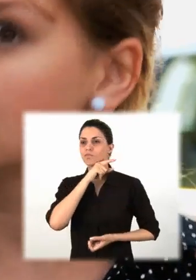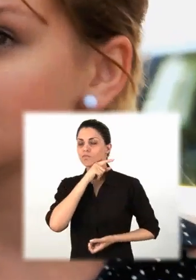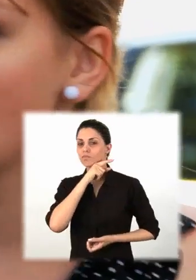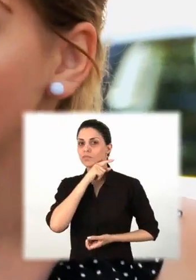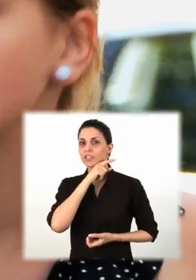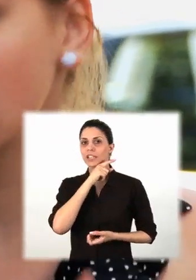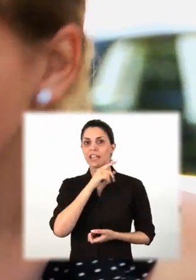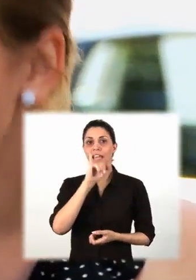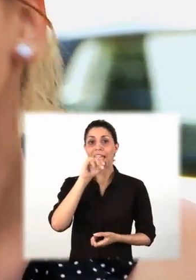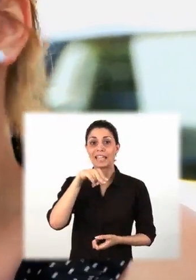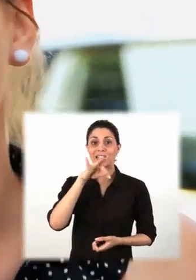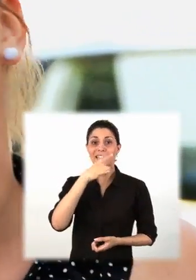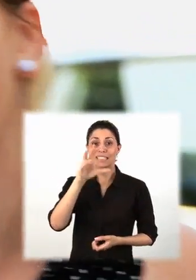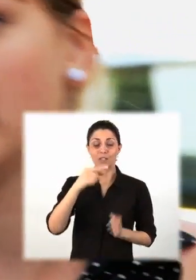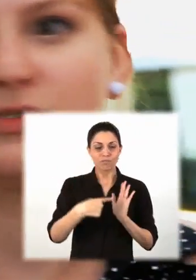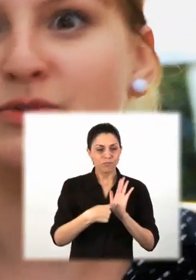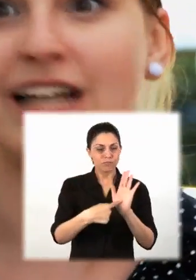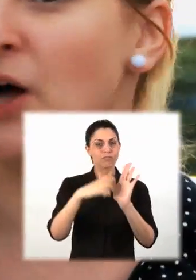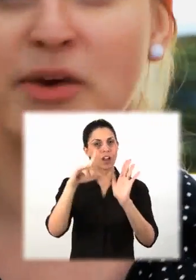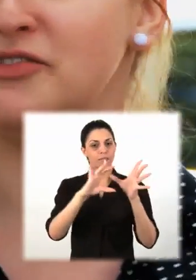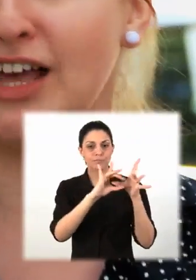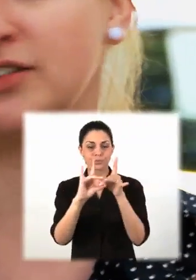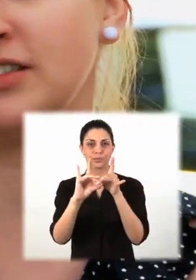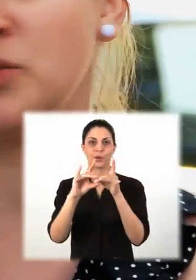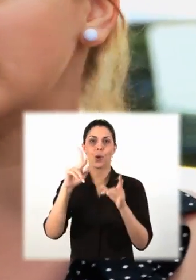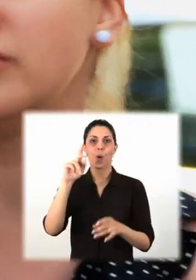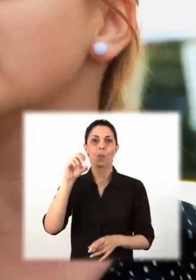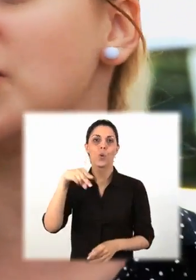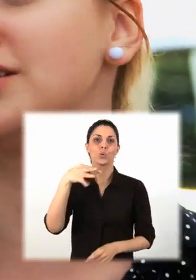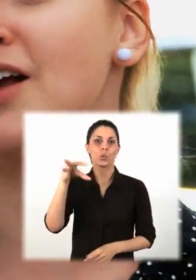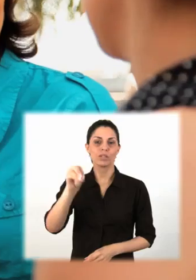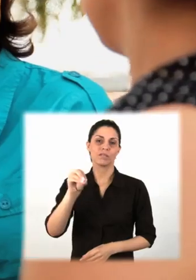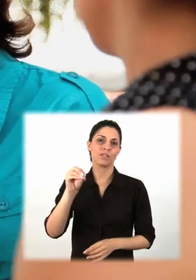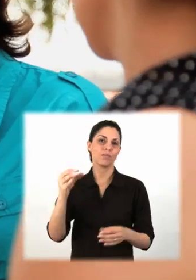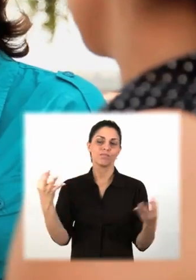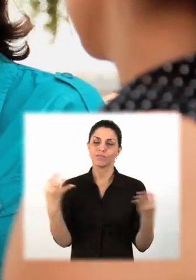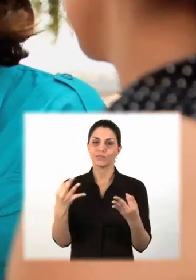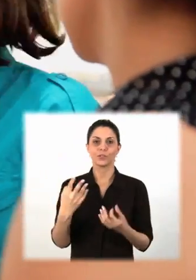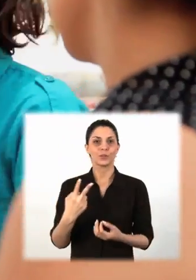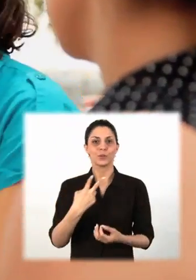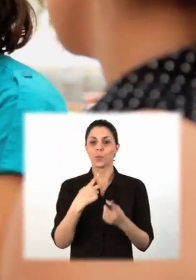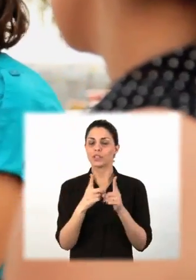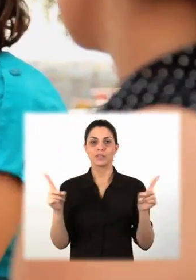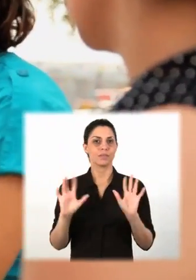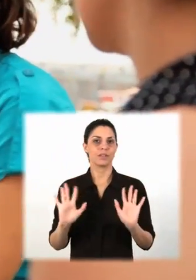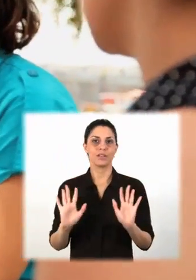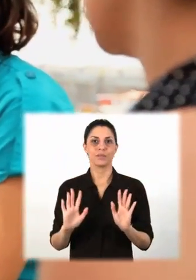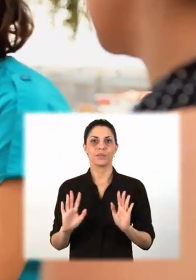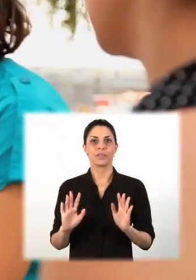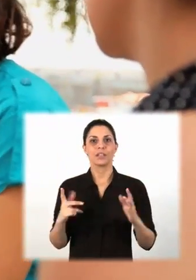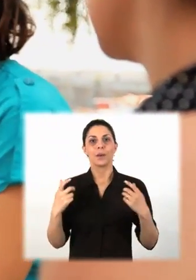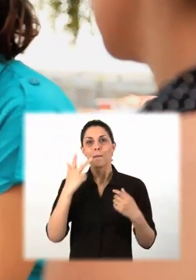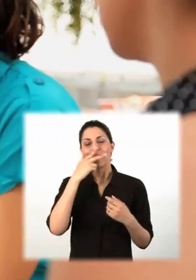a intenção tá do lado da pontuação. É tipo um casal perfeito, assim. Uma não funciona sem a outra. Talvez tivessem até de inventar